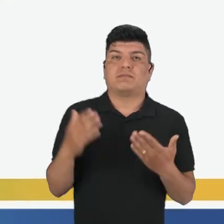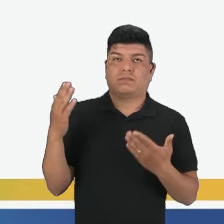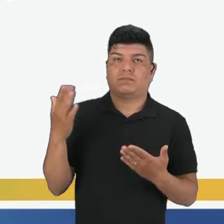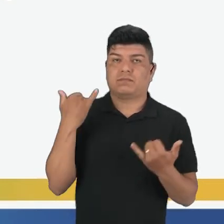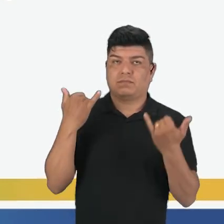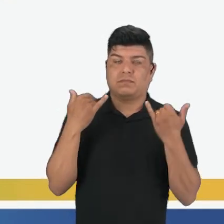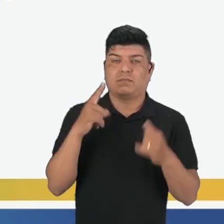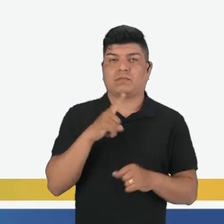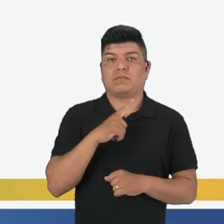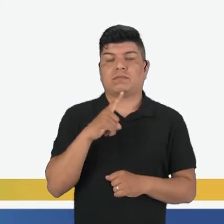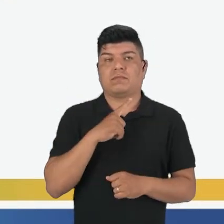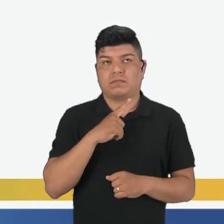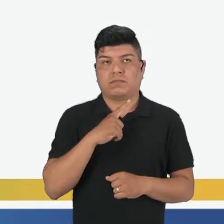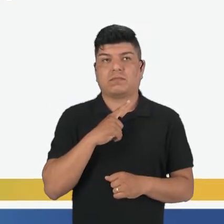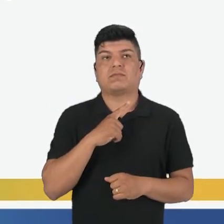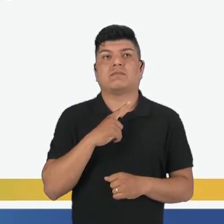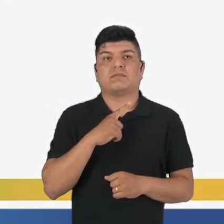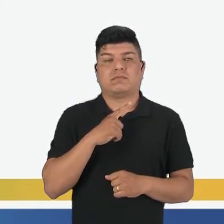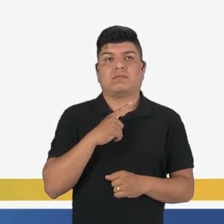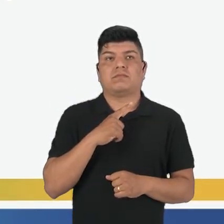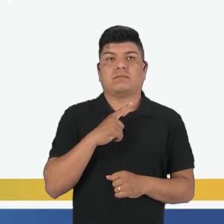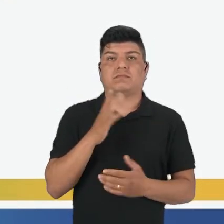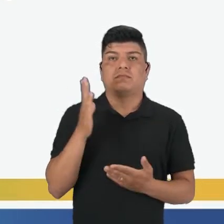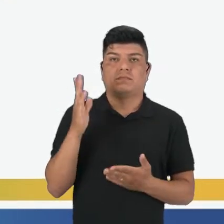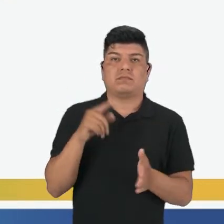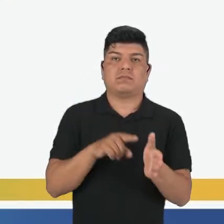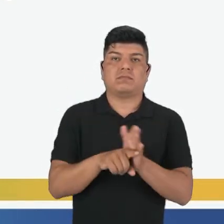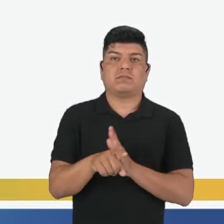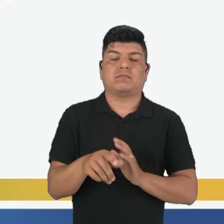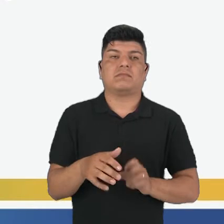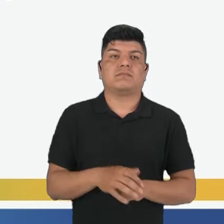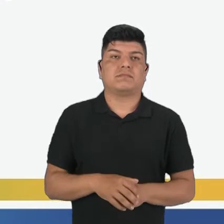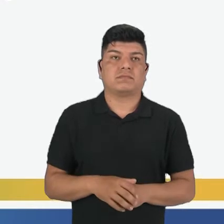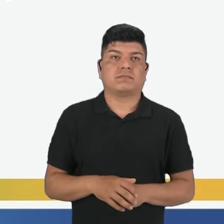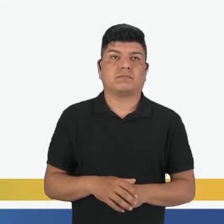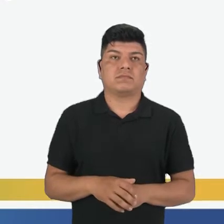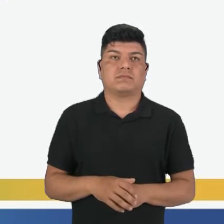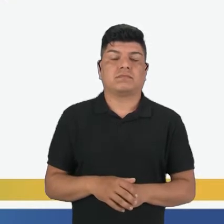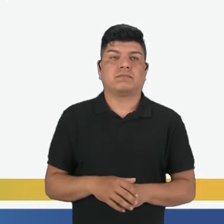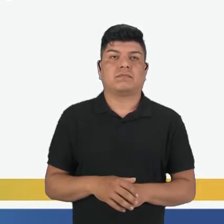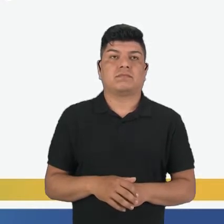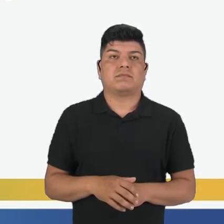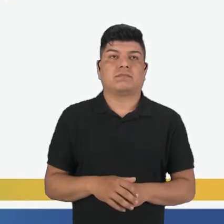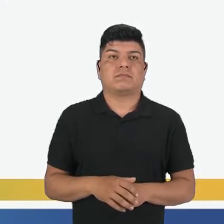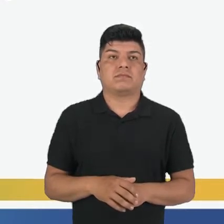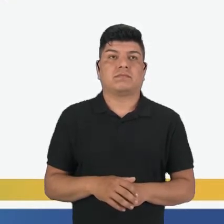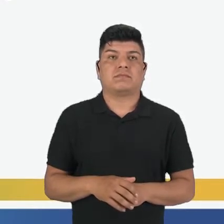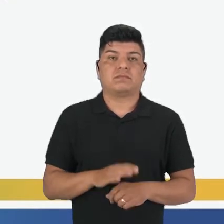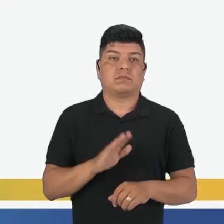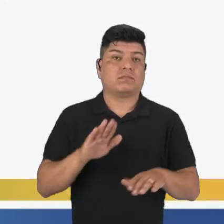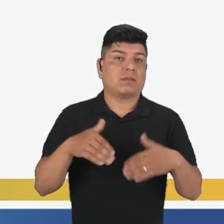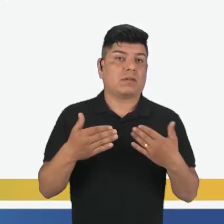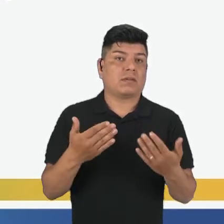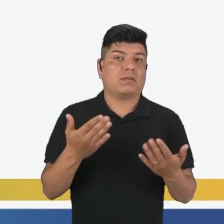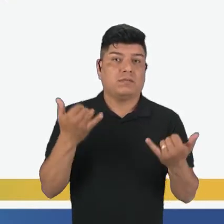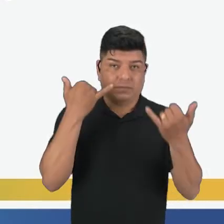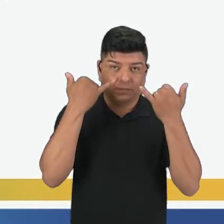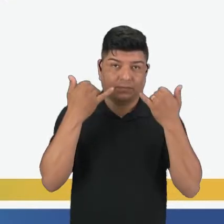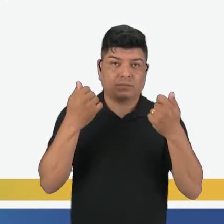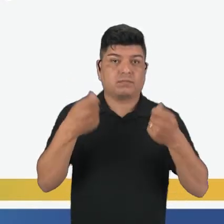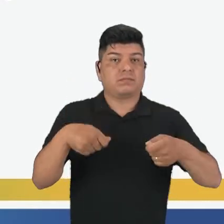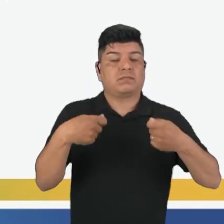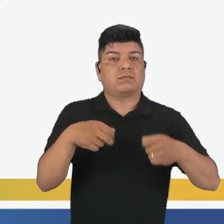as informações que eu tenho nessa situação problema. Vamos ver o que mais informações eu tenho? O que eu